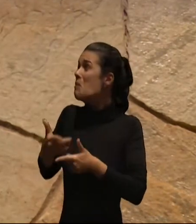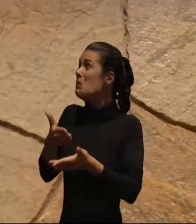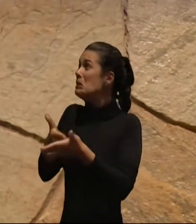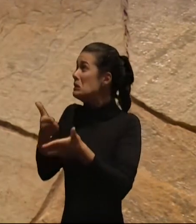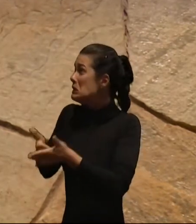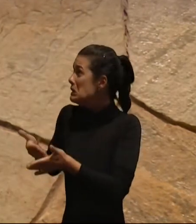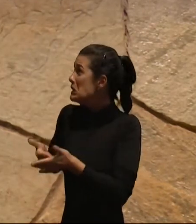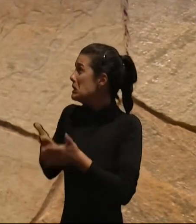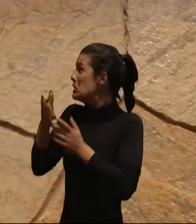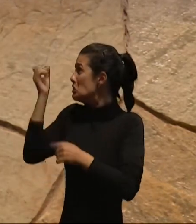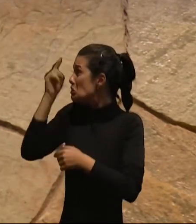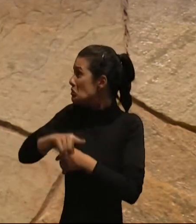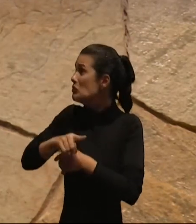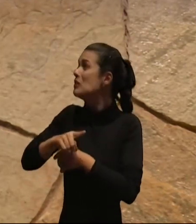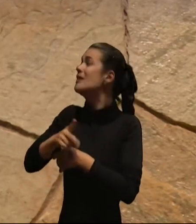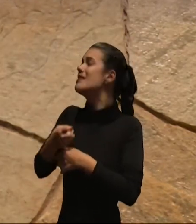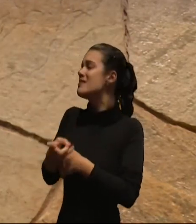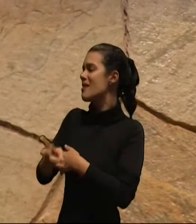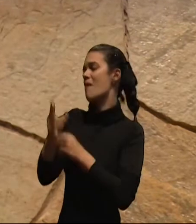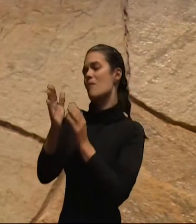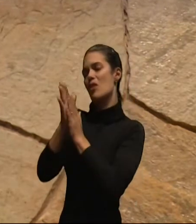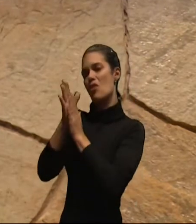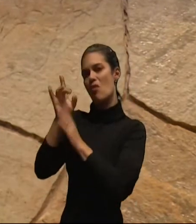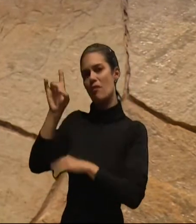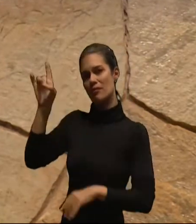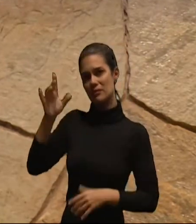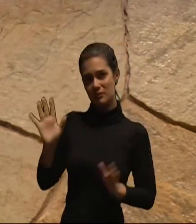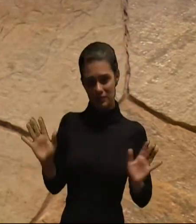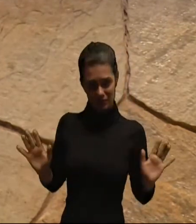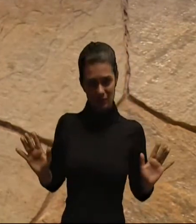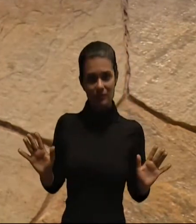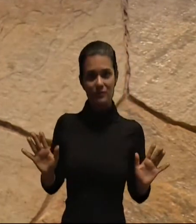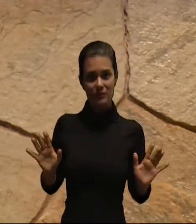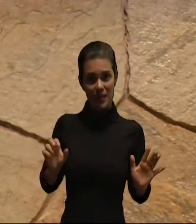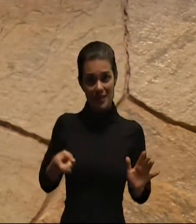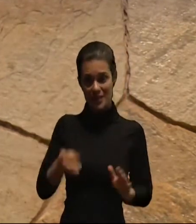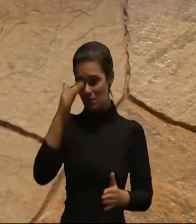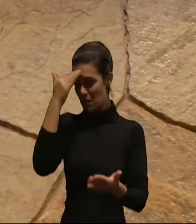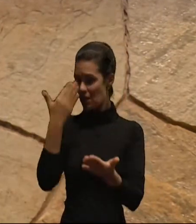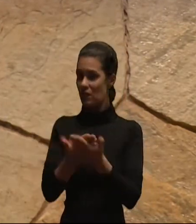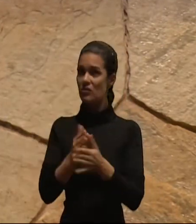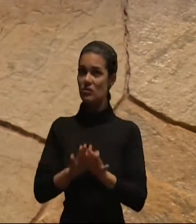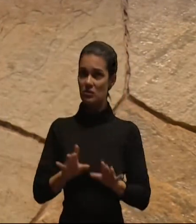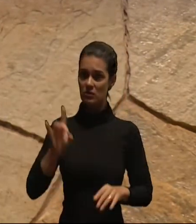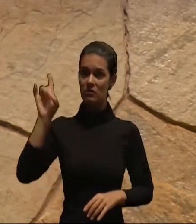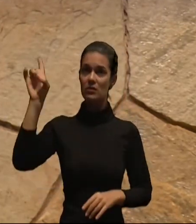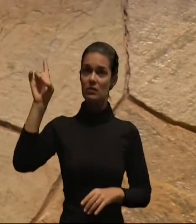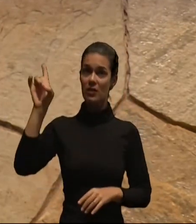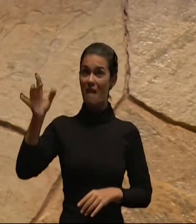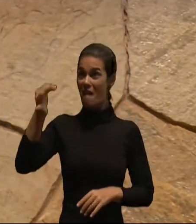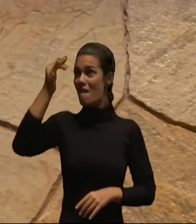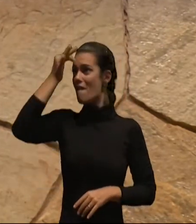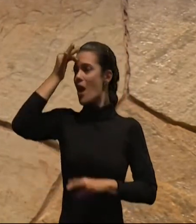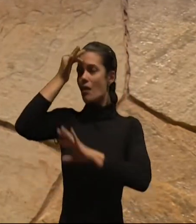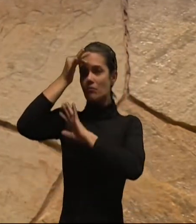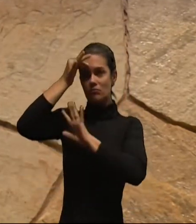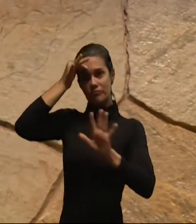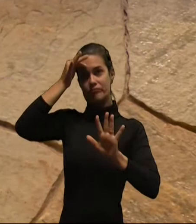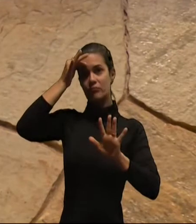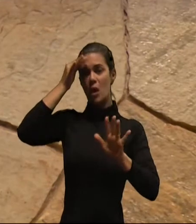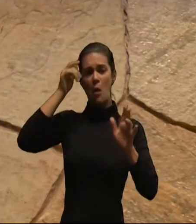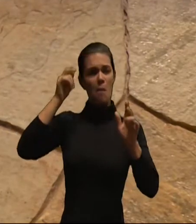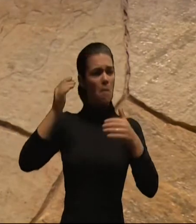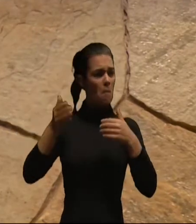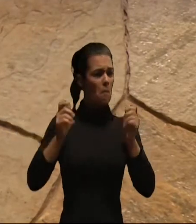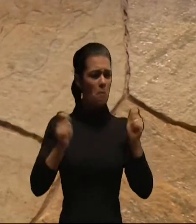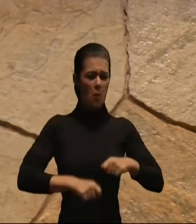dificuldade, nós não escolhemos os problemas pelos quais nós passamos. Uma vez que nós abraçamos a fé, nós podemos estar enfrentando